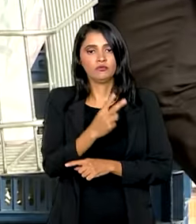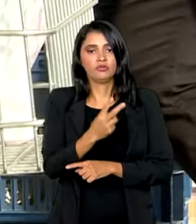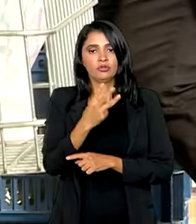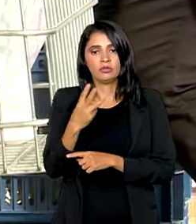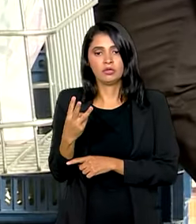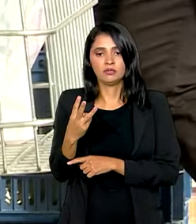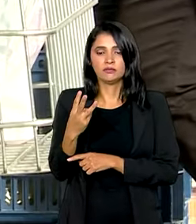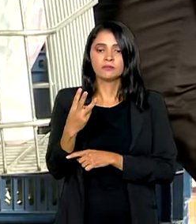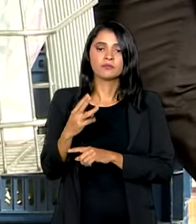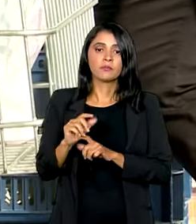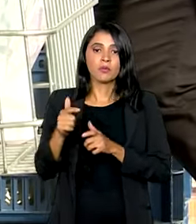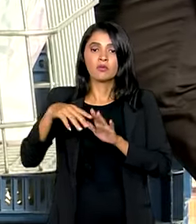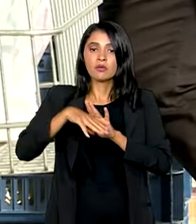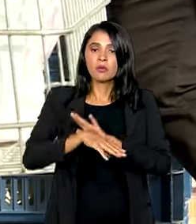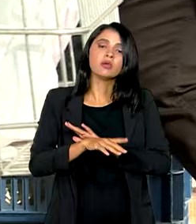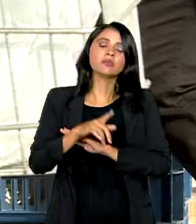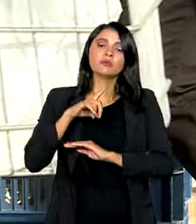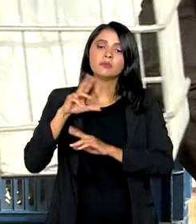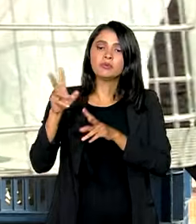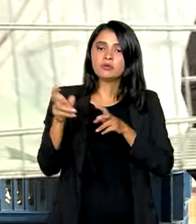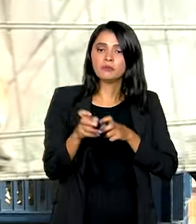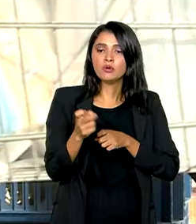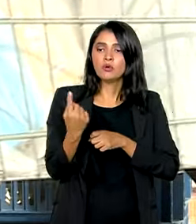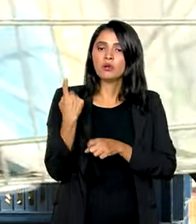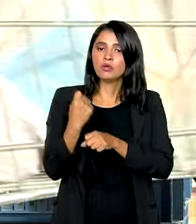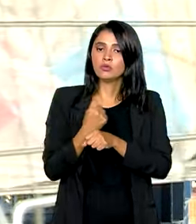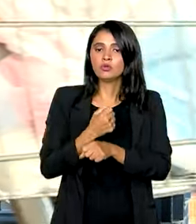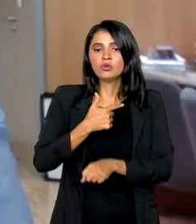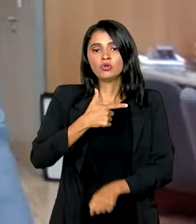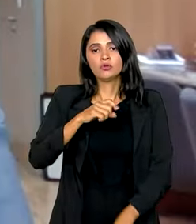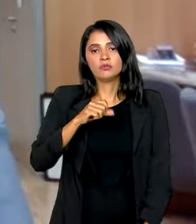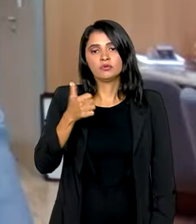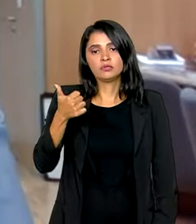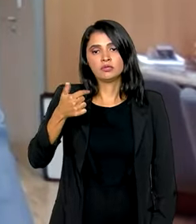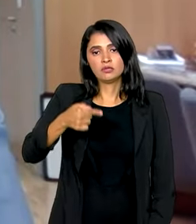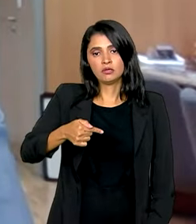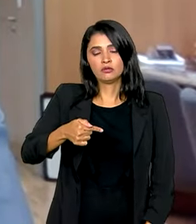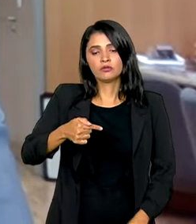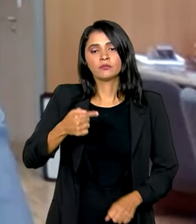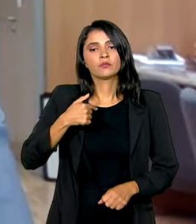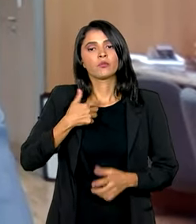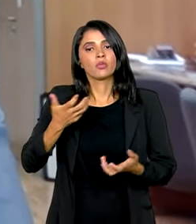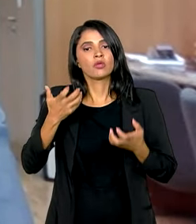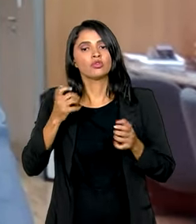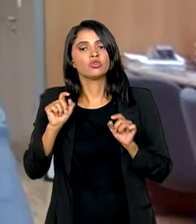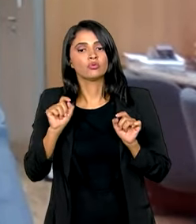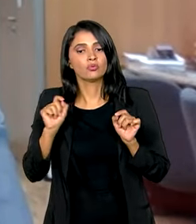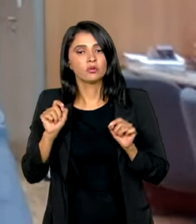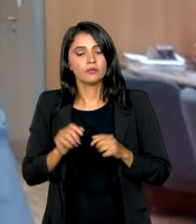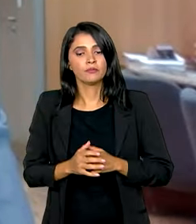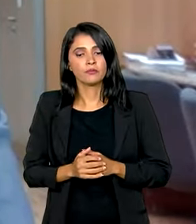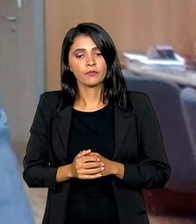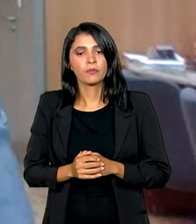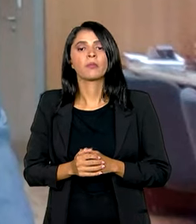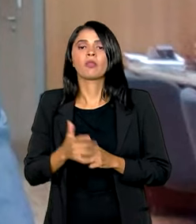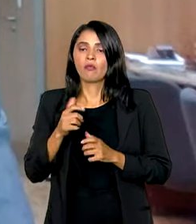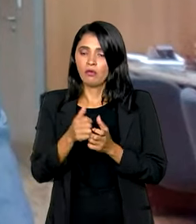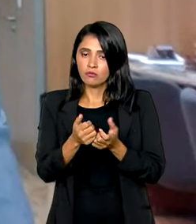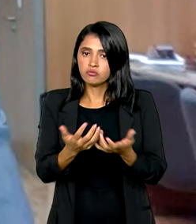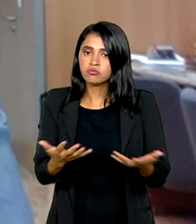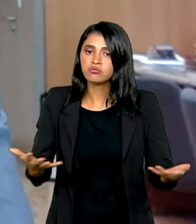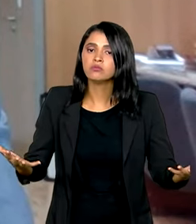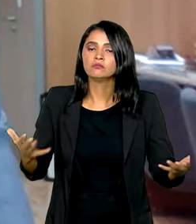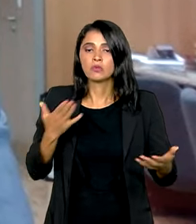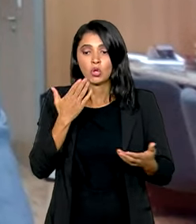Foi a maior queda observada desde 2017. Então, o que a gente quer é fartura